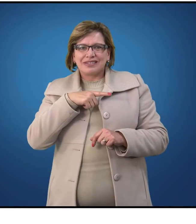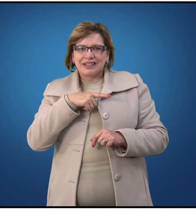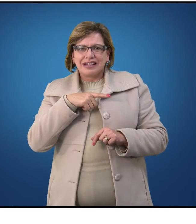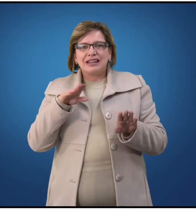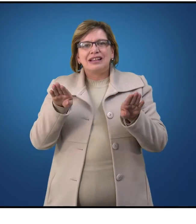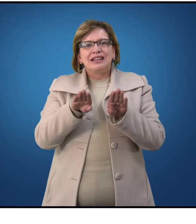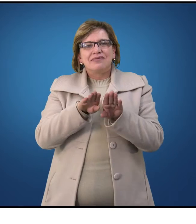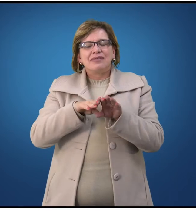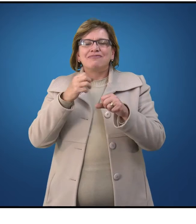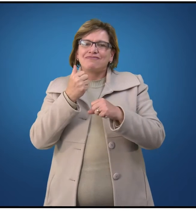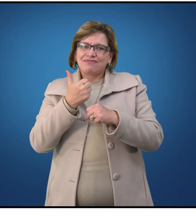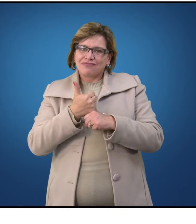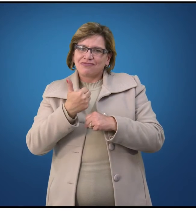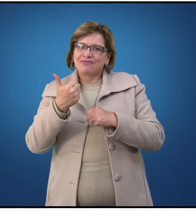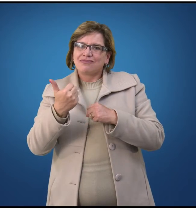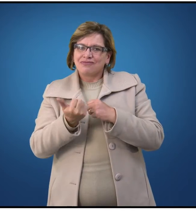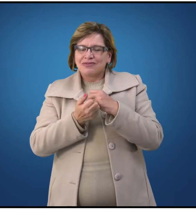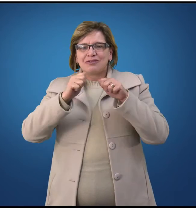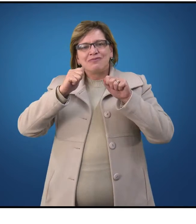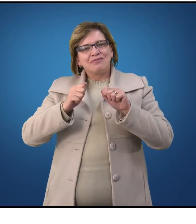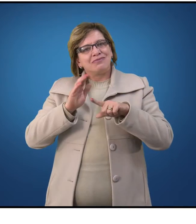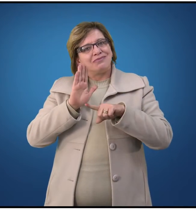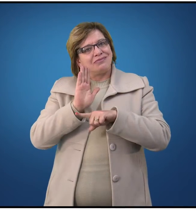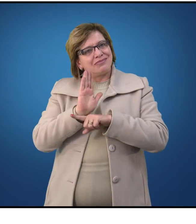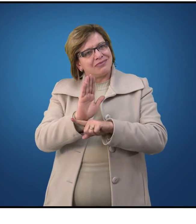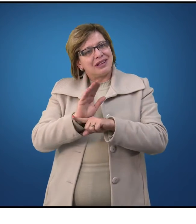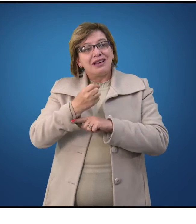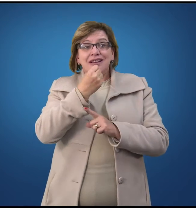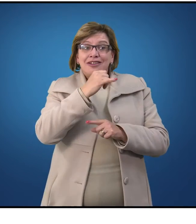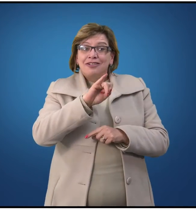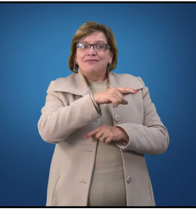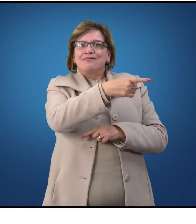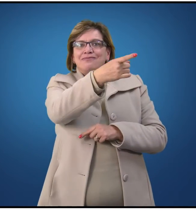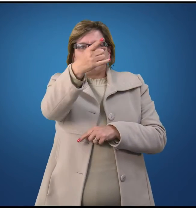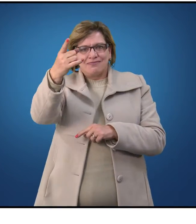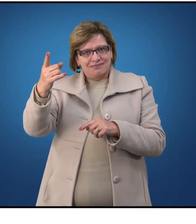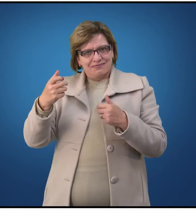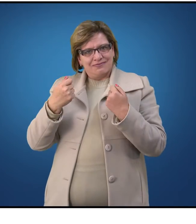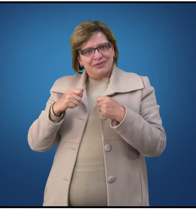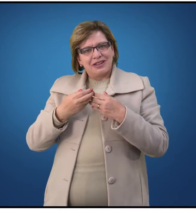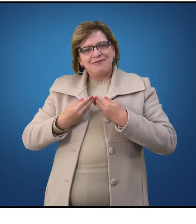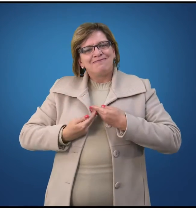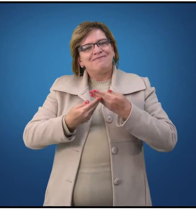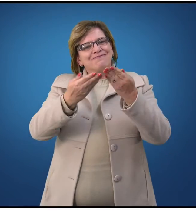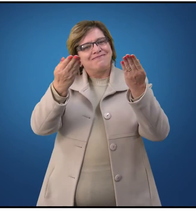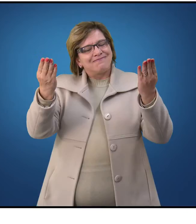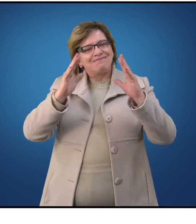os tutores, caso vocês precisem. Desejo a todos bons estudos!